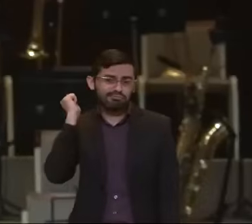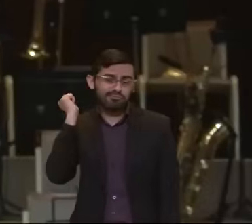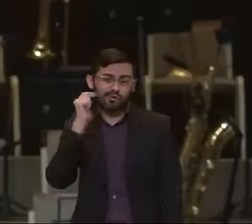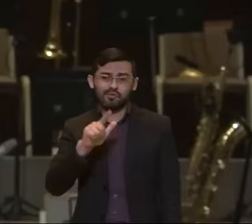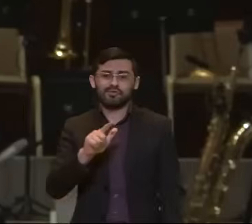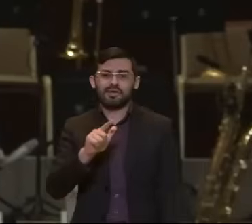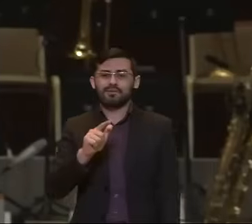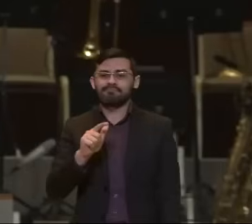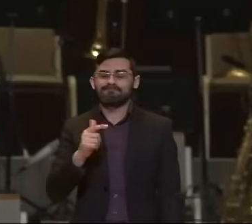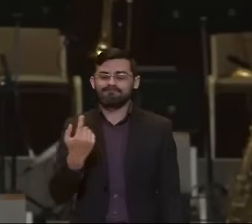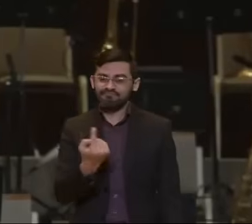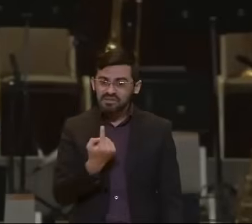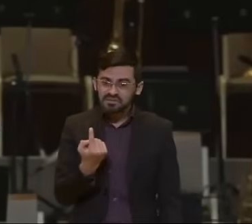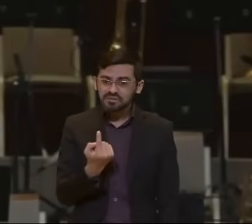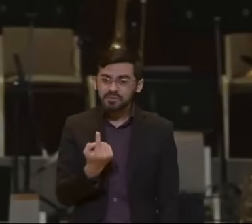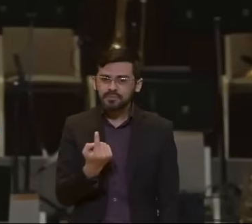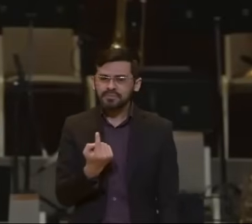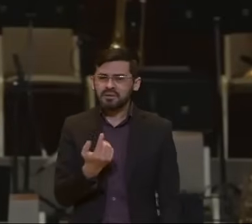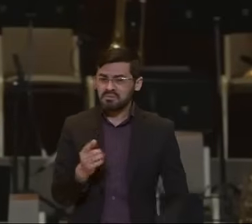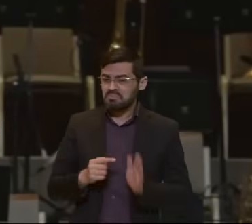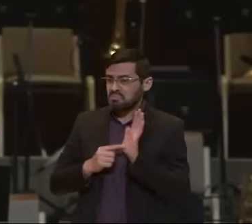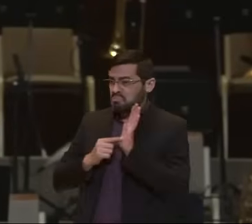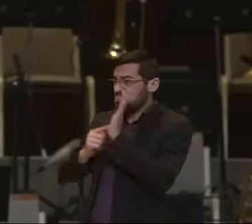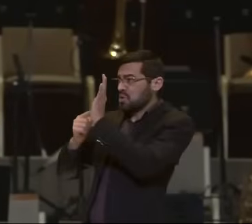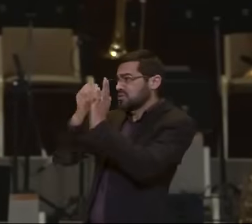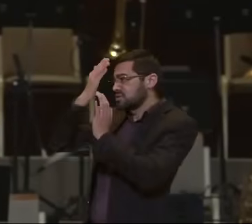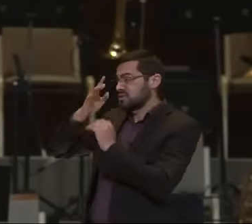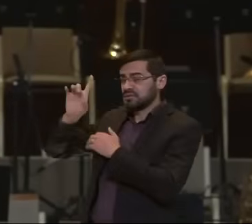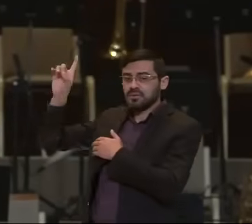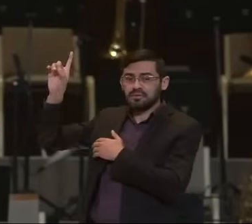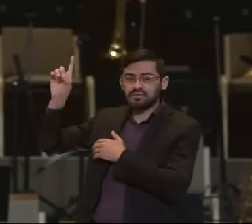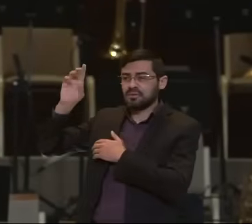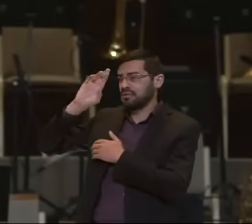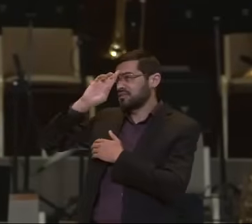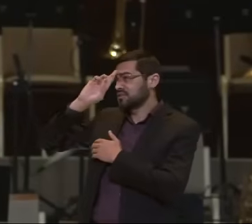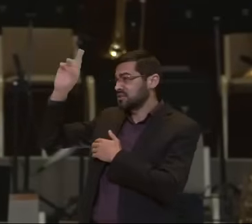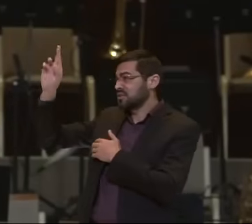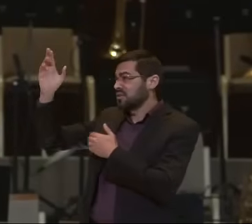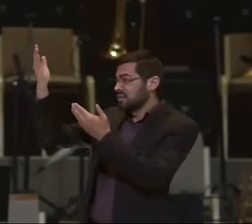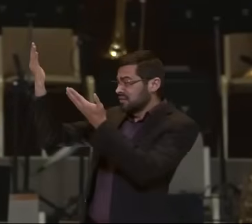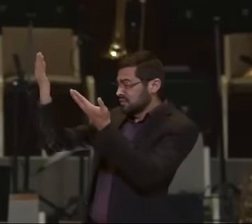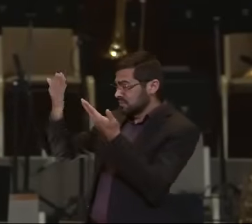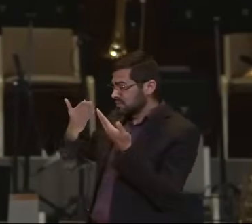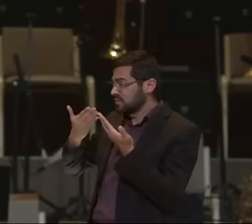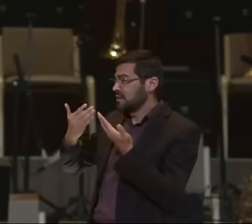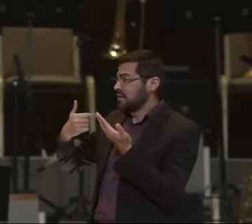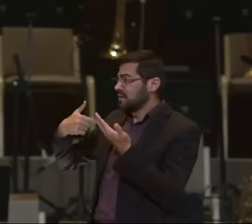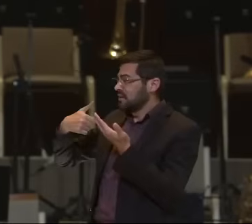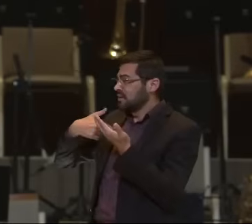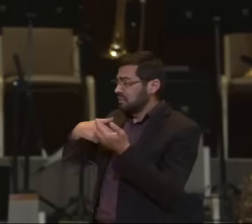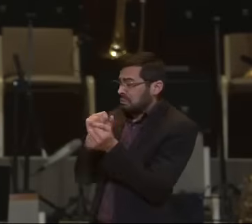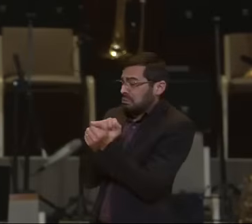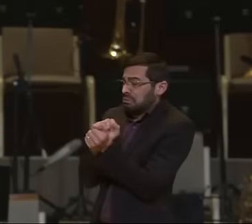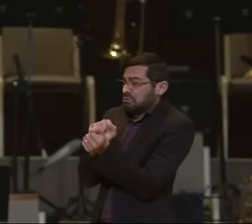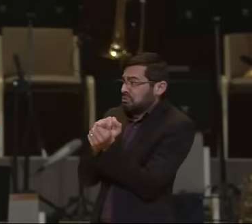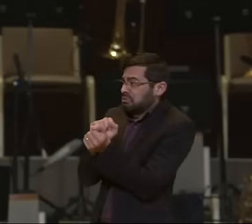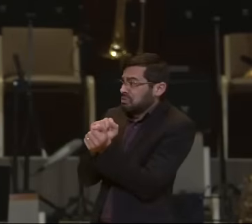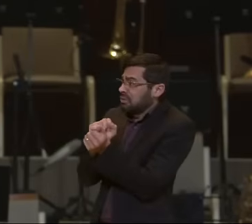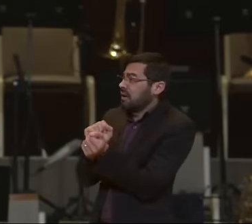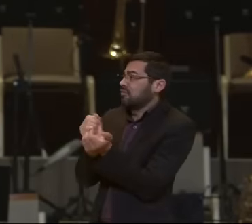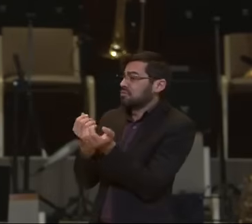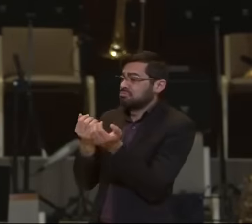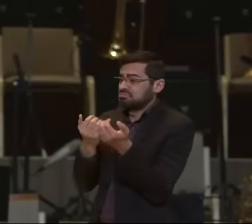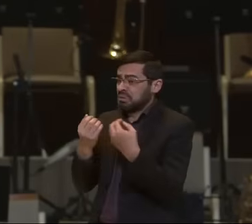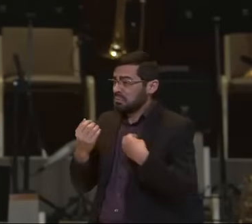consegue lidar com elas, diga o nome dessas áreas. Diga: Senhor, eu estou aqui porque eu me sinto escravizado